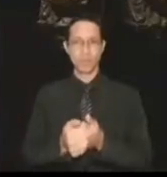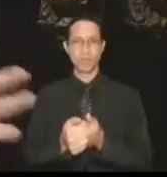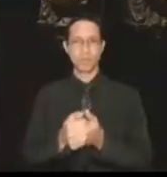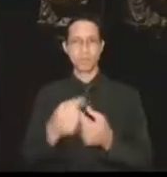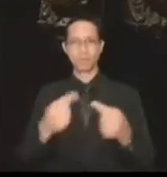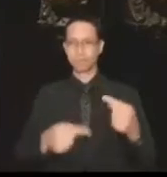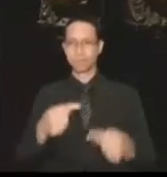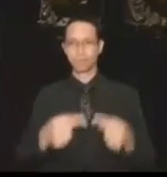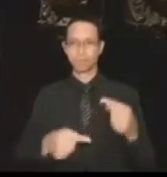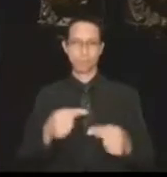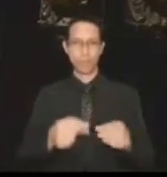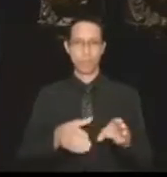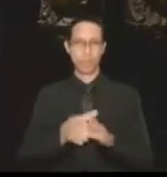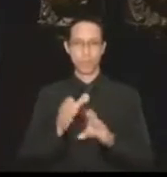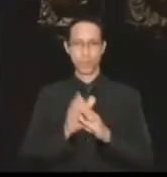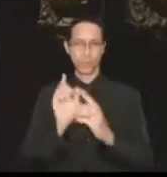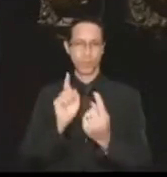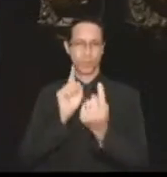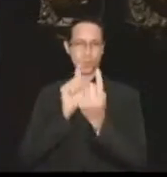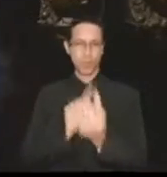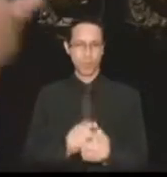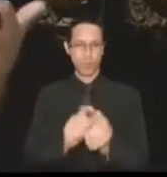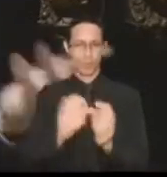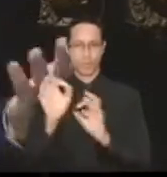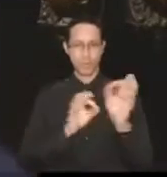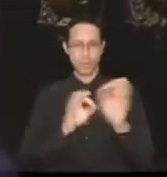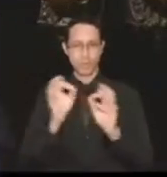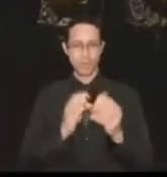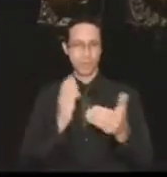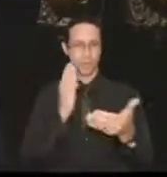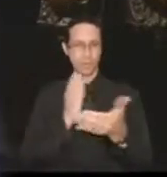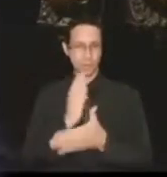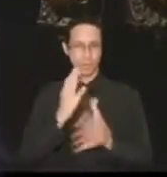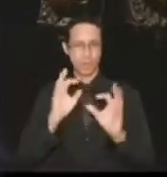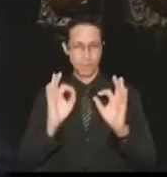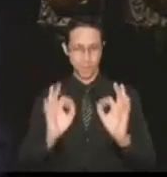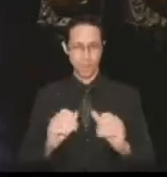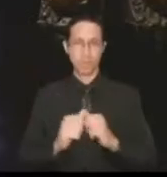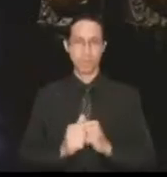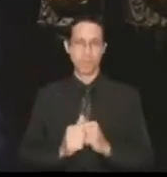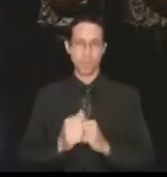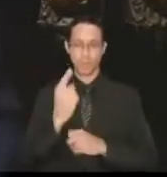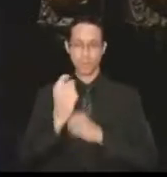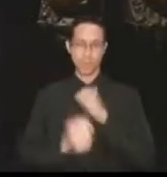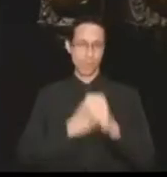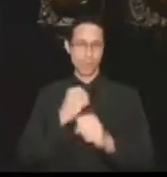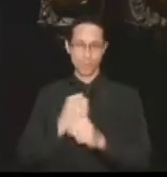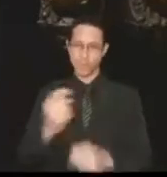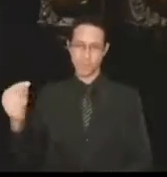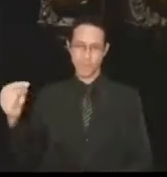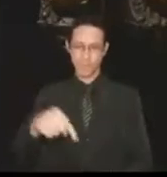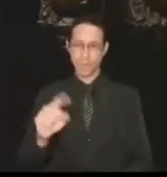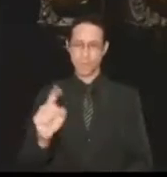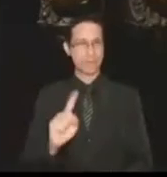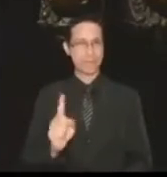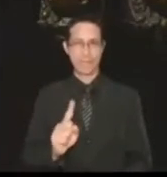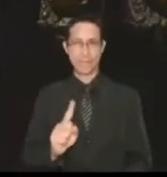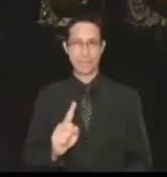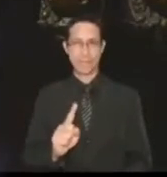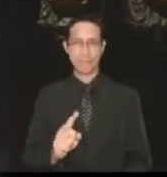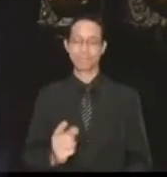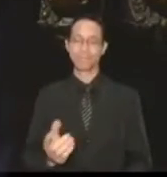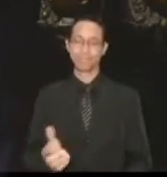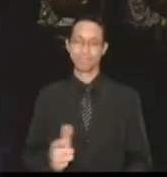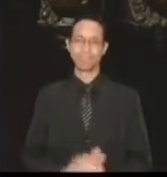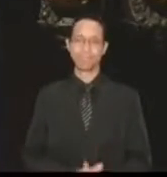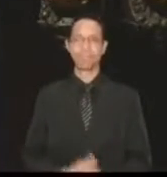o projeto de minuta ficou pronto, e há mais de um ano ele não vem para casa. E aí eu quero também ser